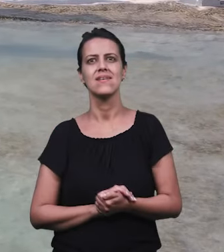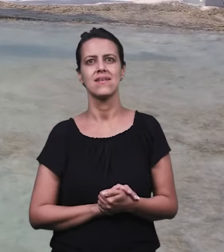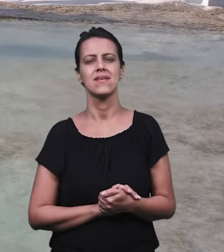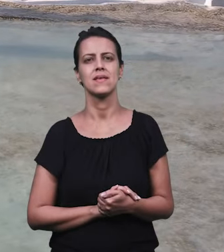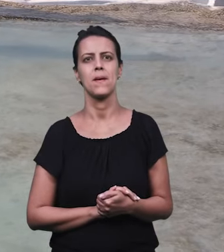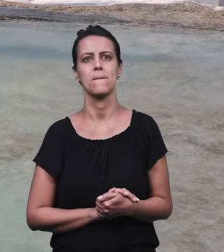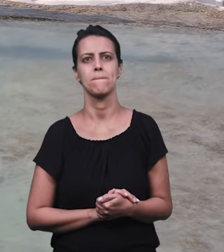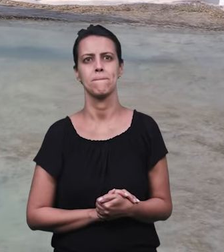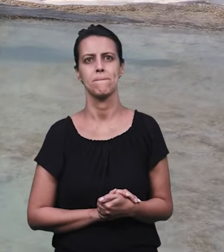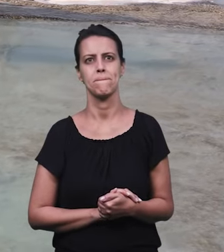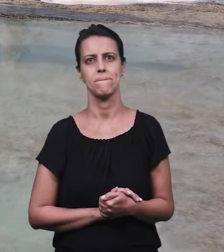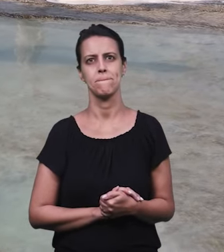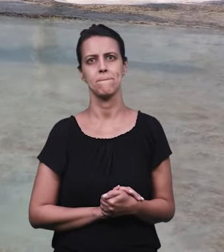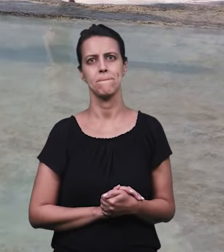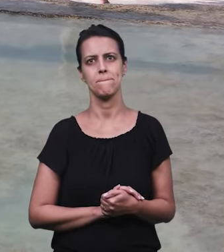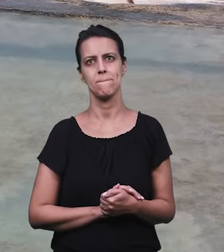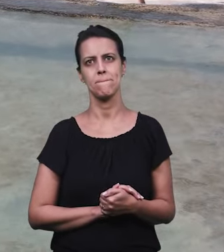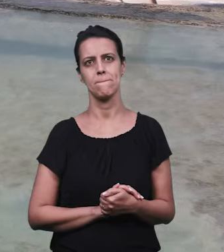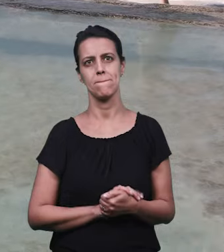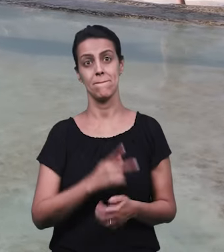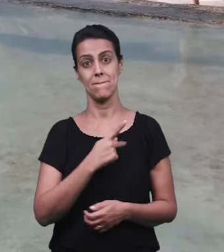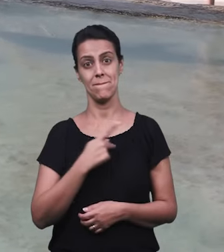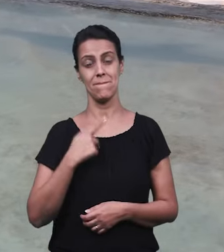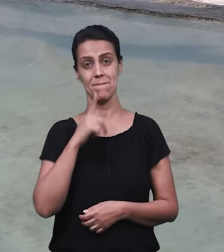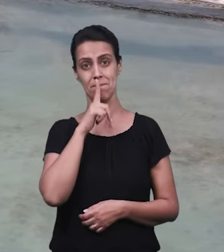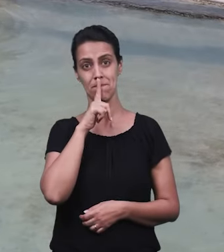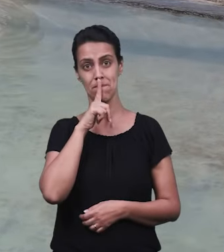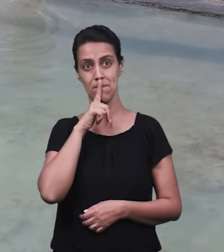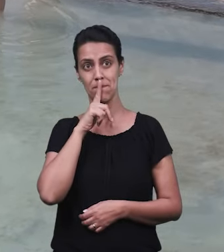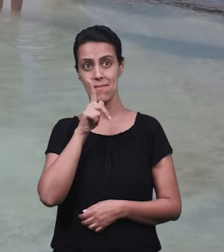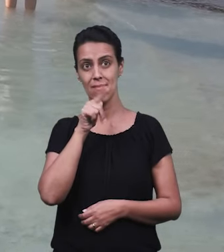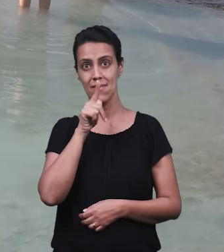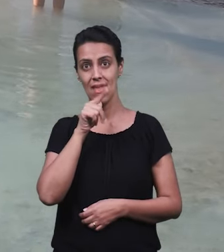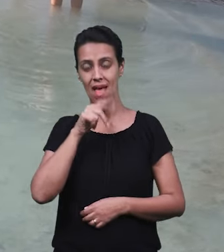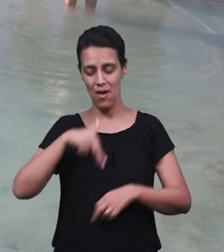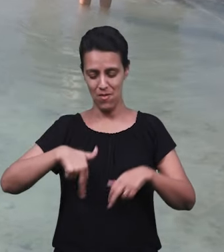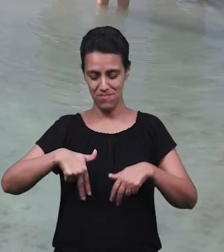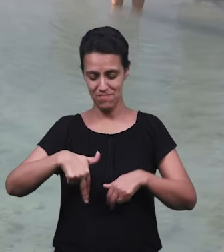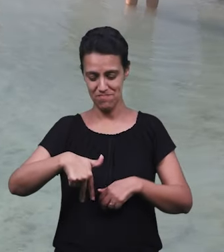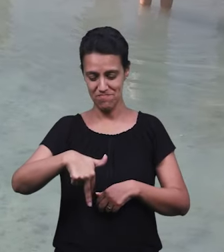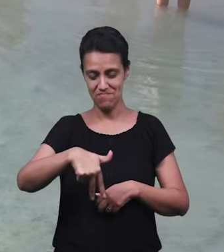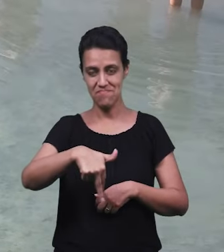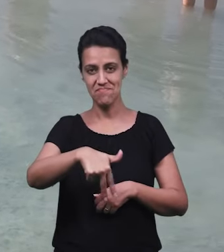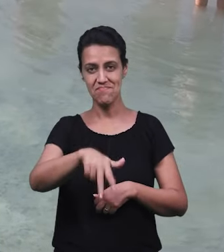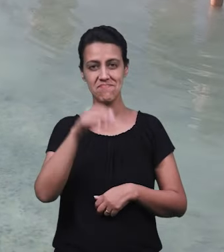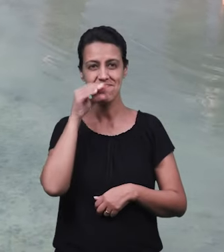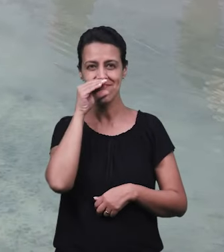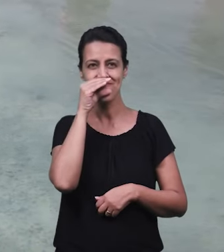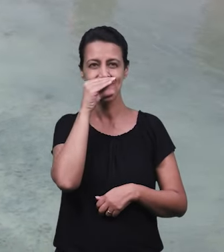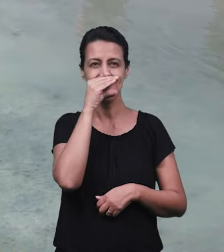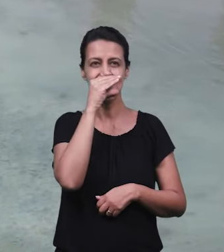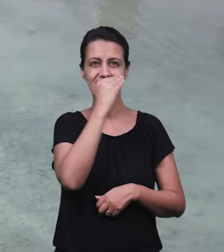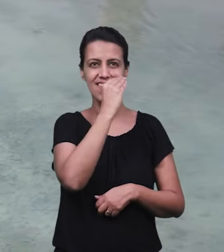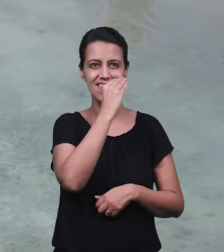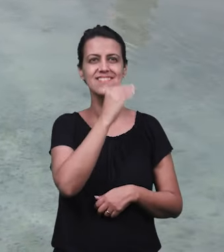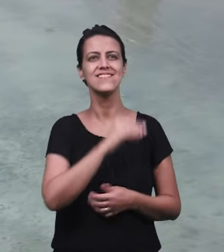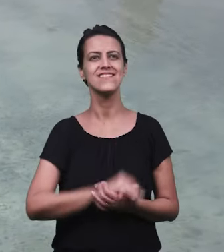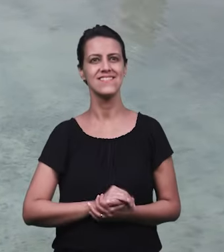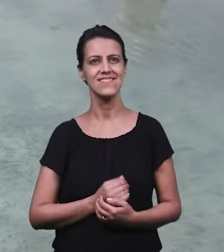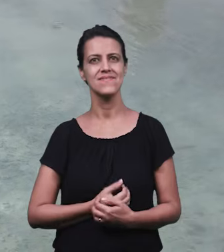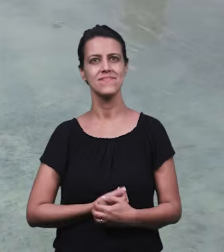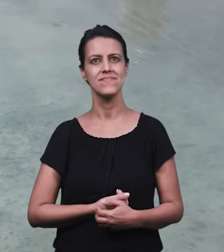atual Pamukkale, né? O pastor Gilson botou os pés dentro da aguinha quente ali, então um lugar muito bonito. E